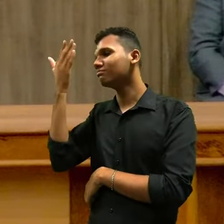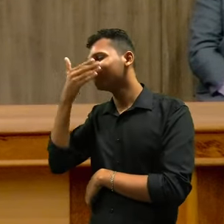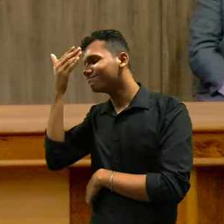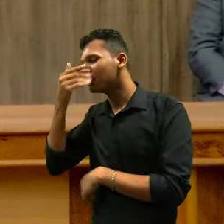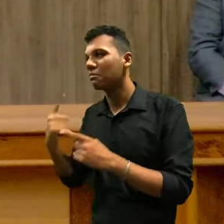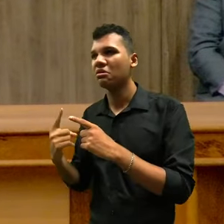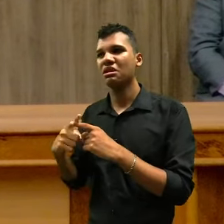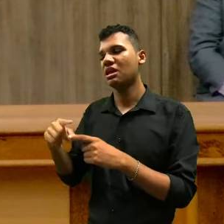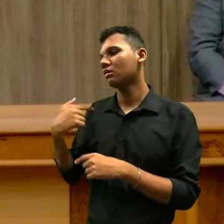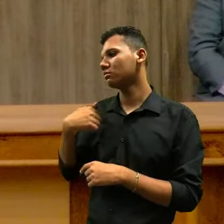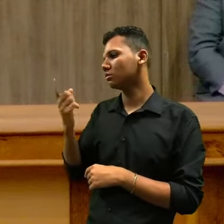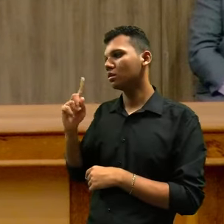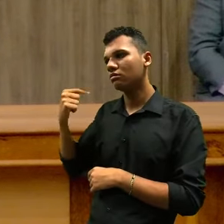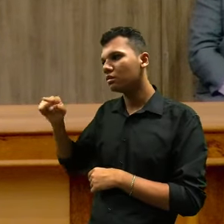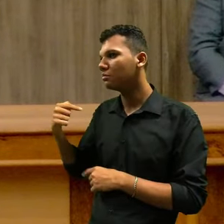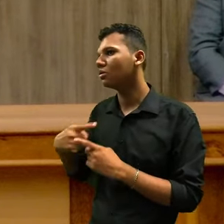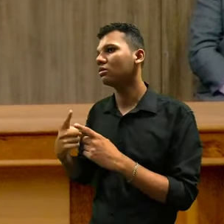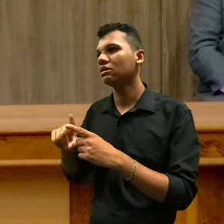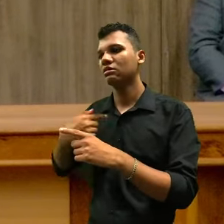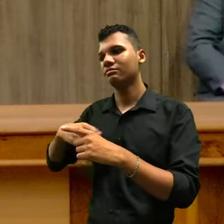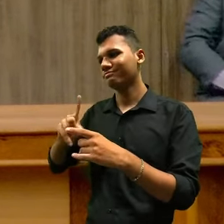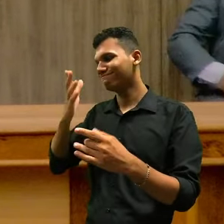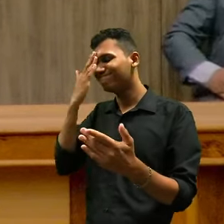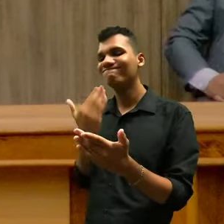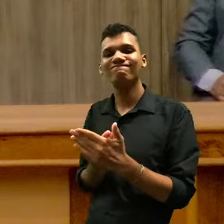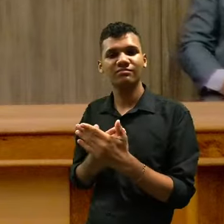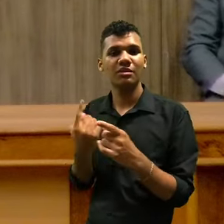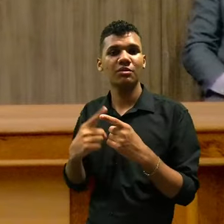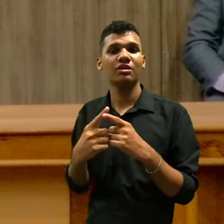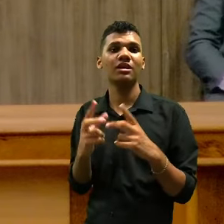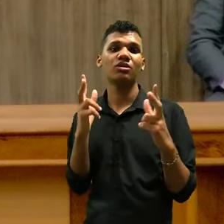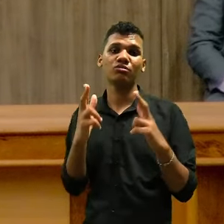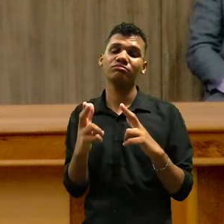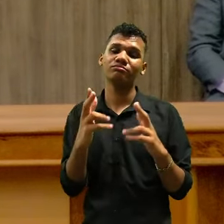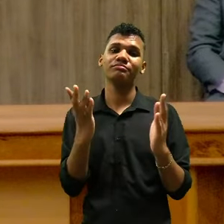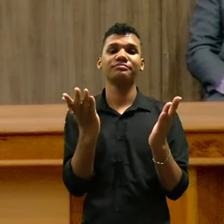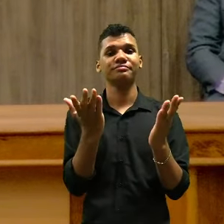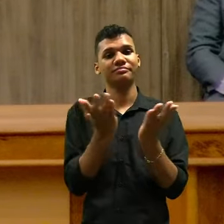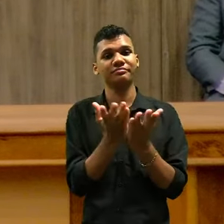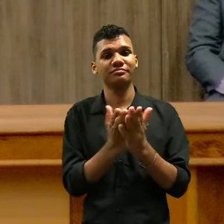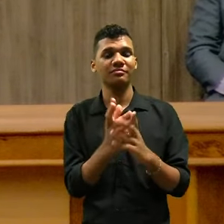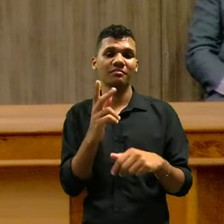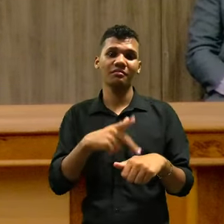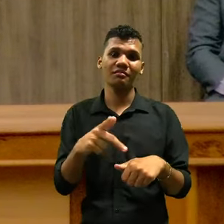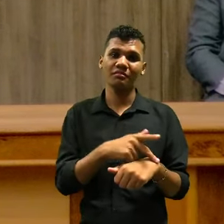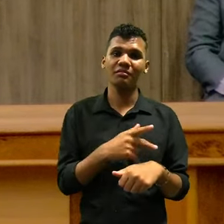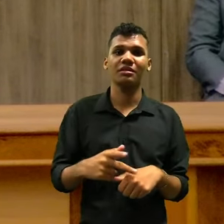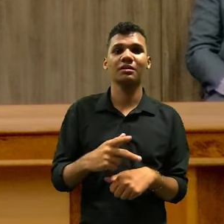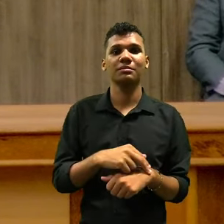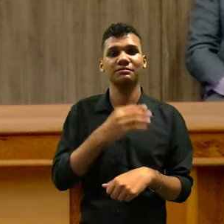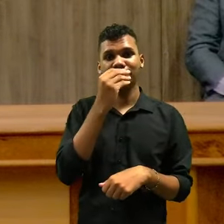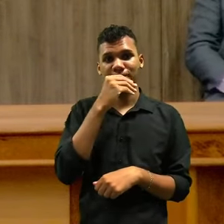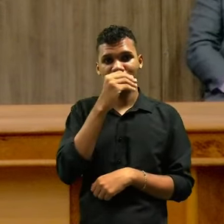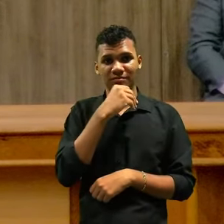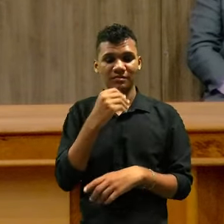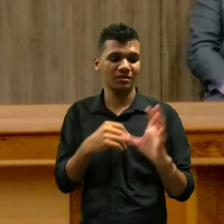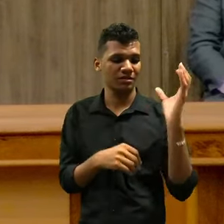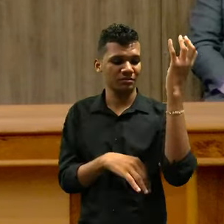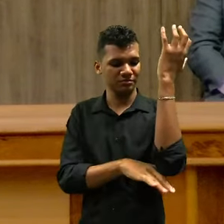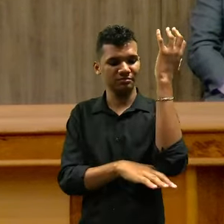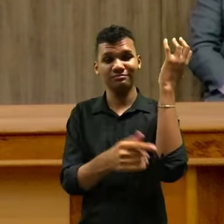eu não creio é o crente velio da pedra Olha o que Jesus Cristo disse se creres verás a glória